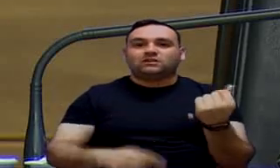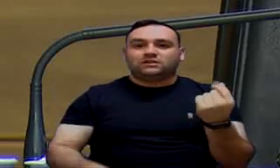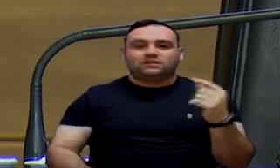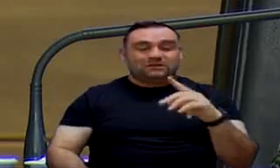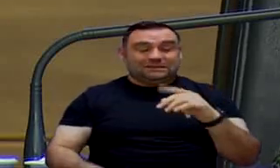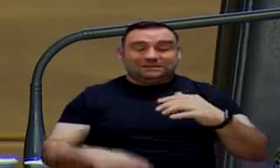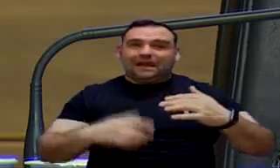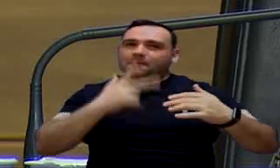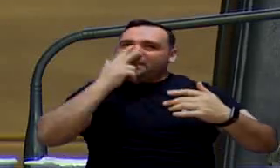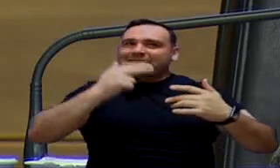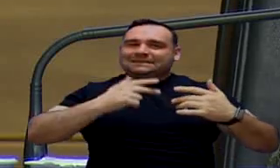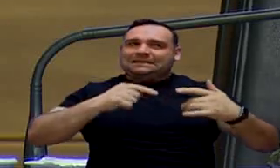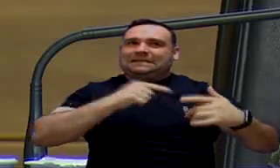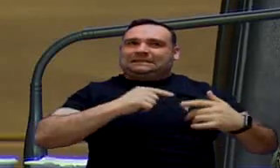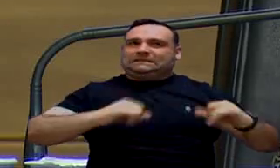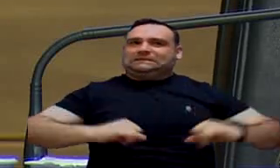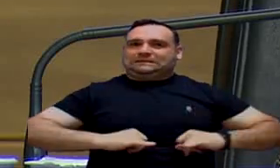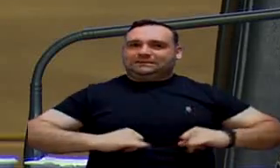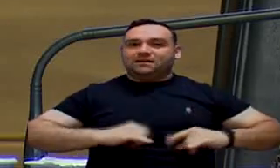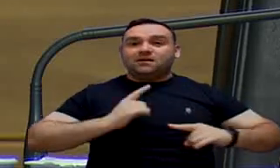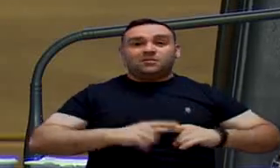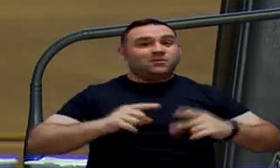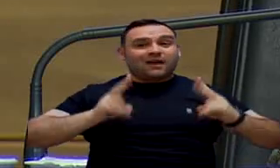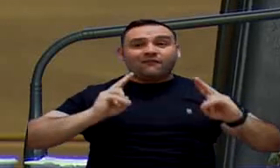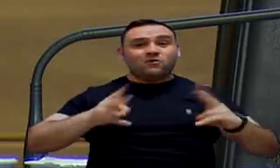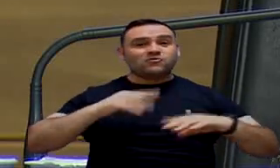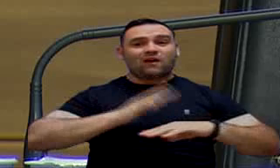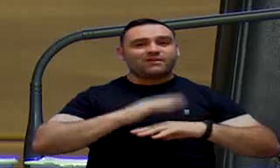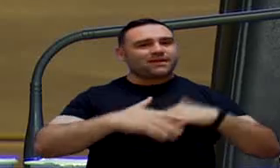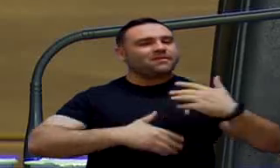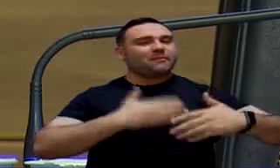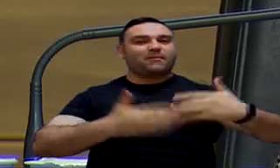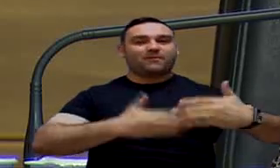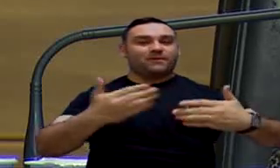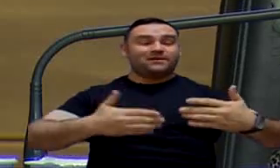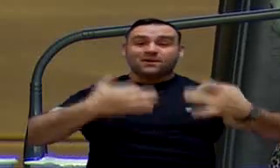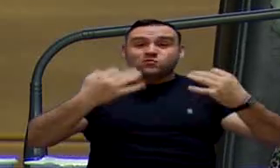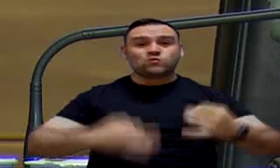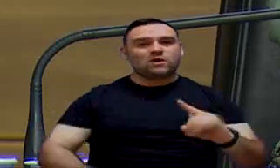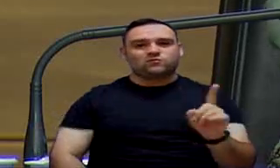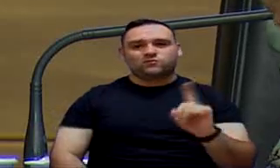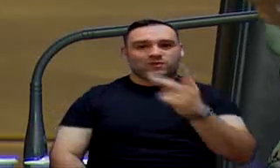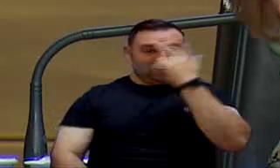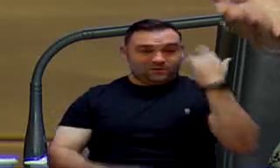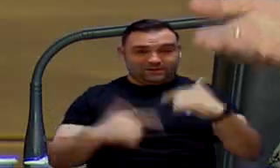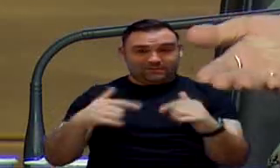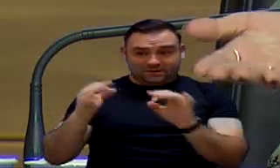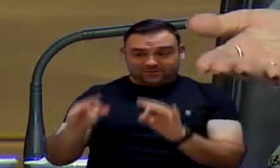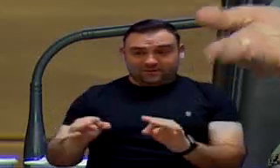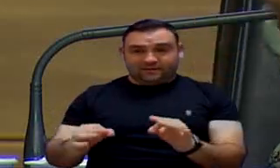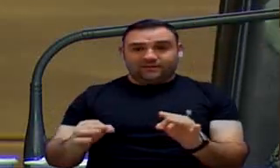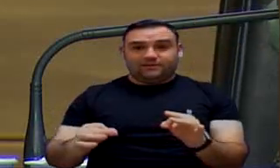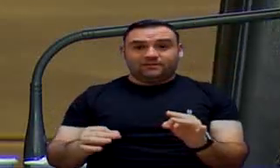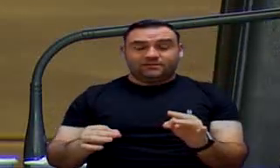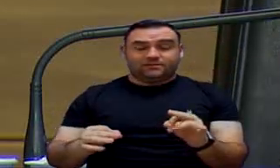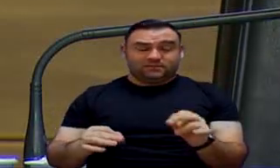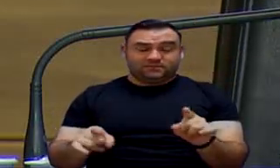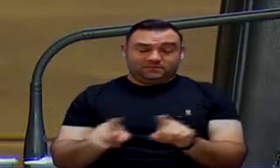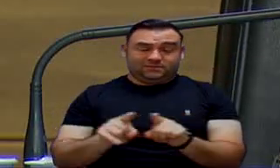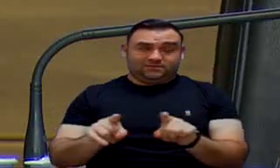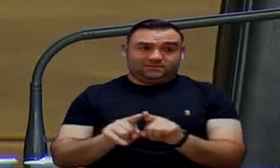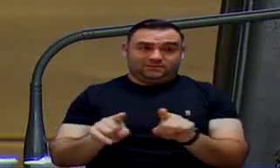Dolorosos vai no bolso deles porque senão eles vão continuar fazendo Não é justo com quem trabalha regularmente E